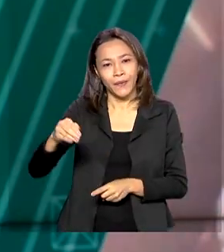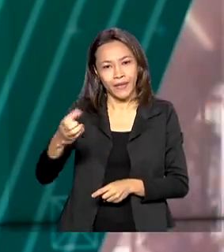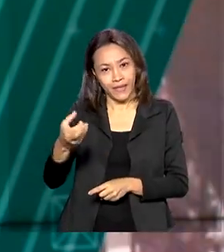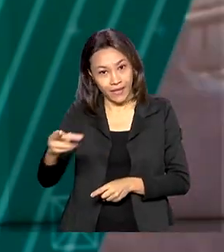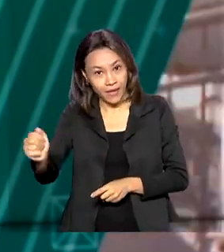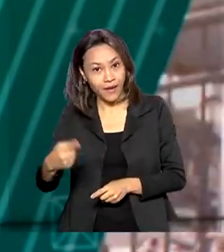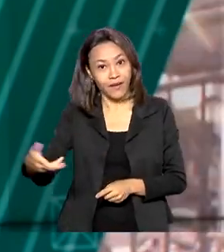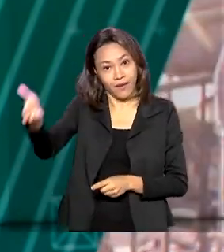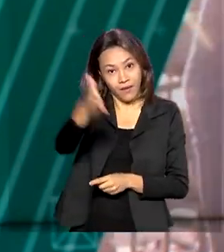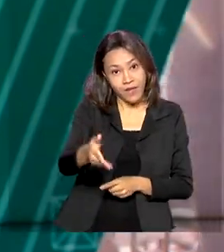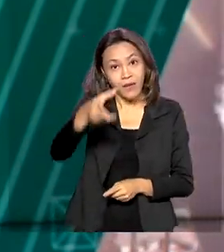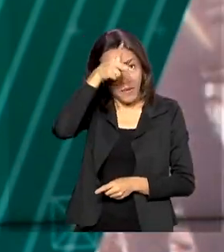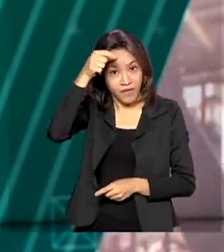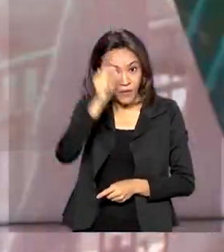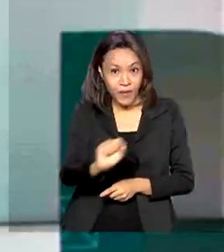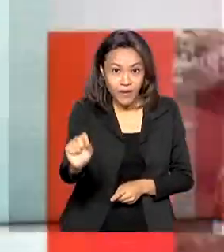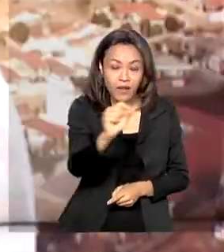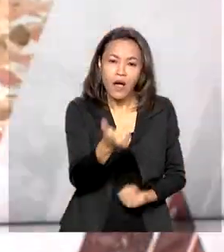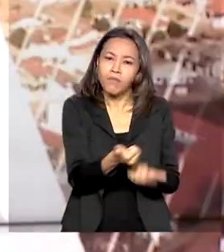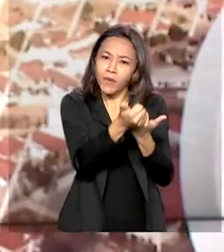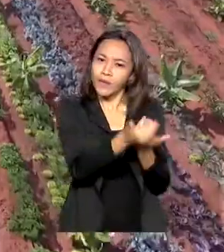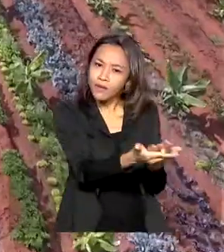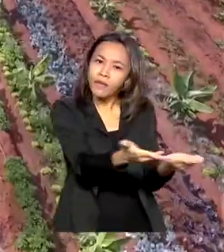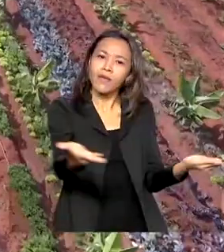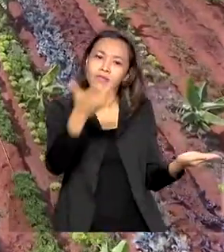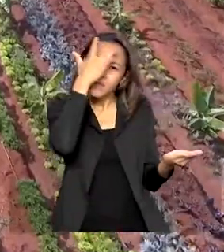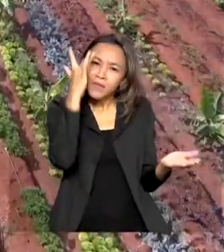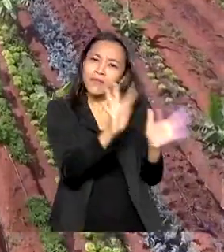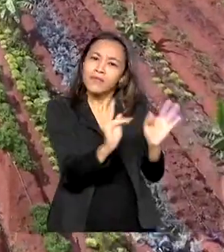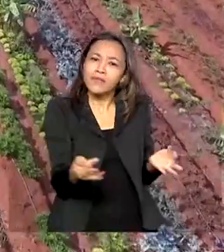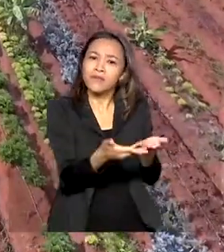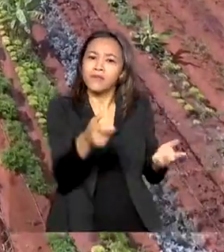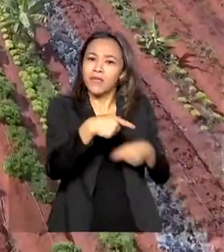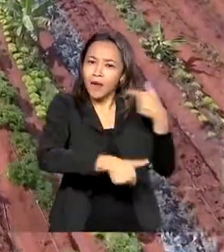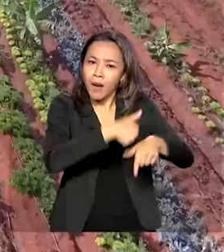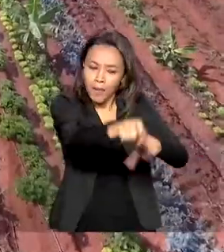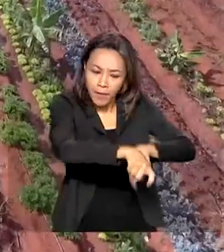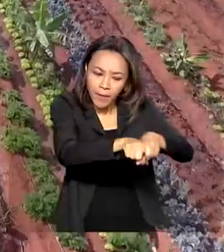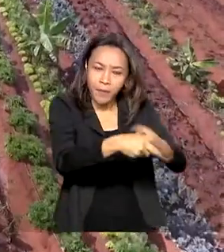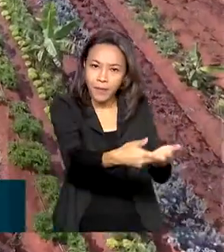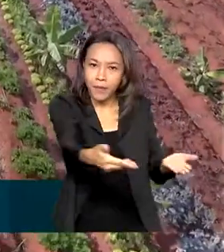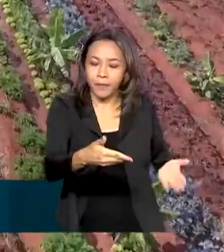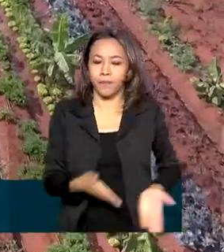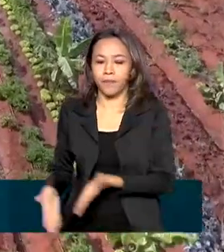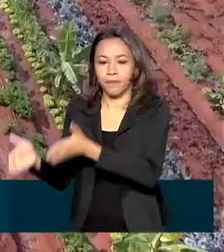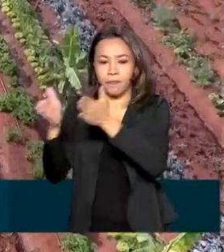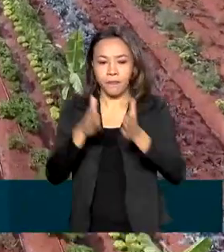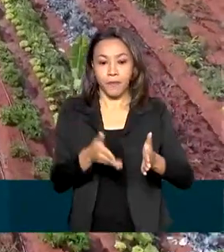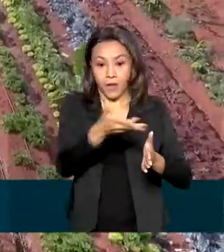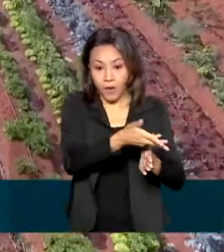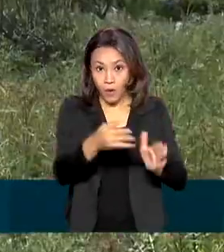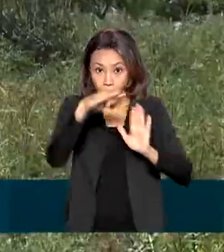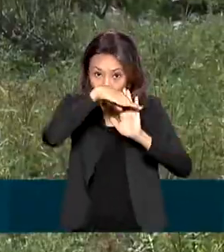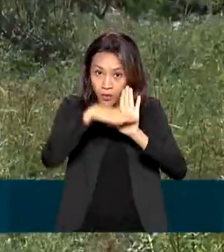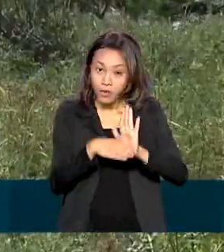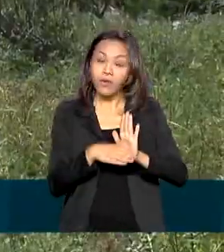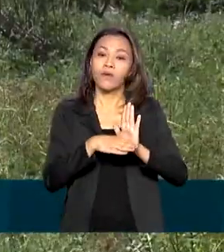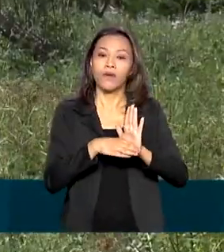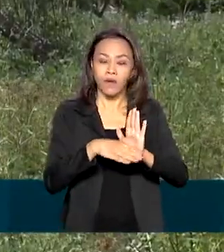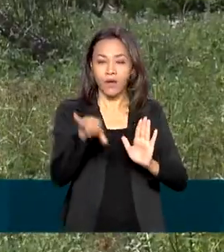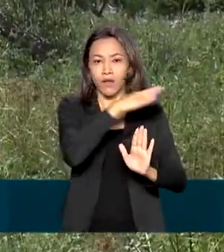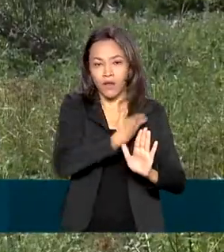atendendo principalmente pequenos produtores. Com o programa Titula Brasil, o governo quer agilizar o processo de